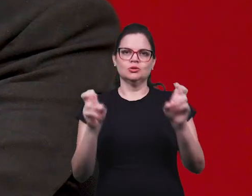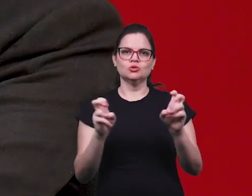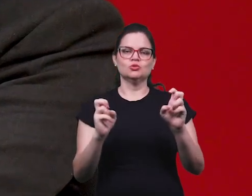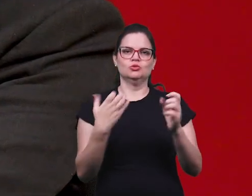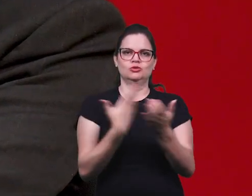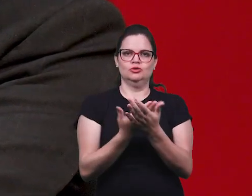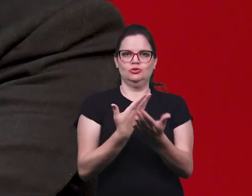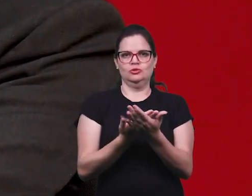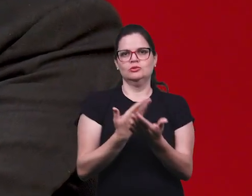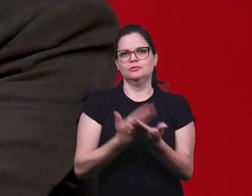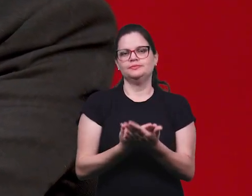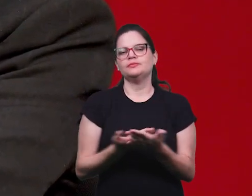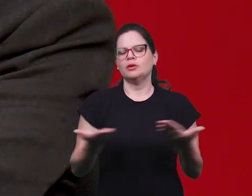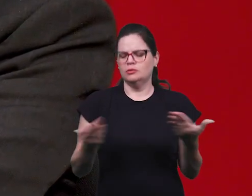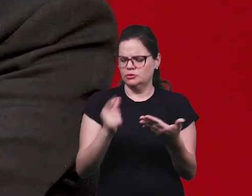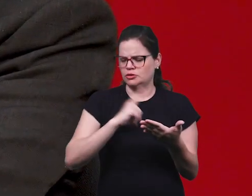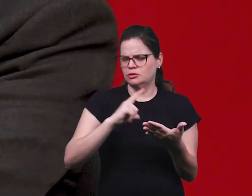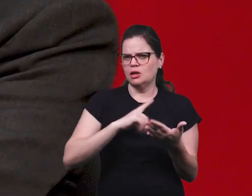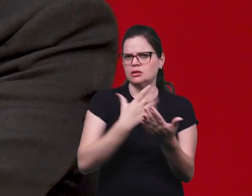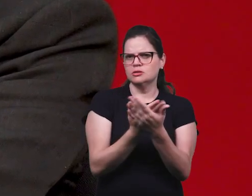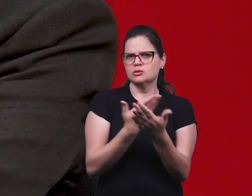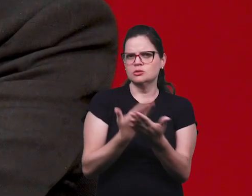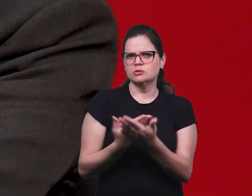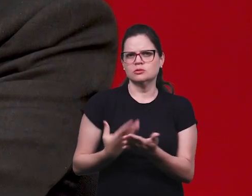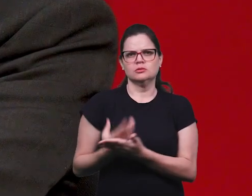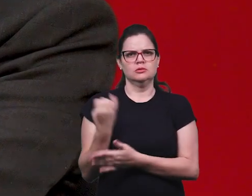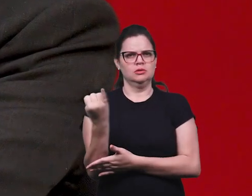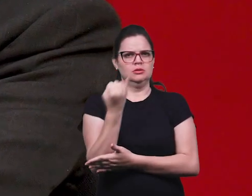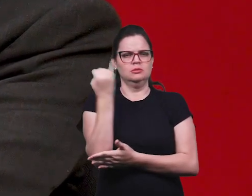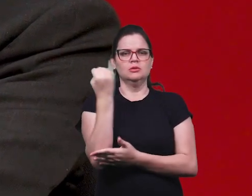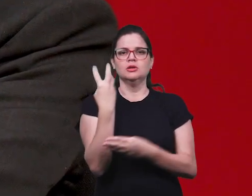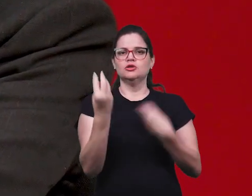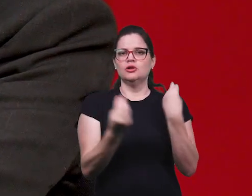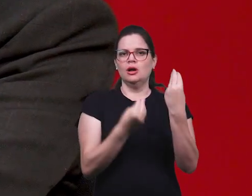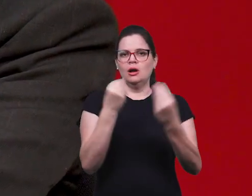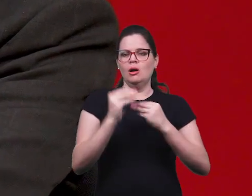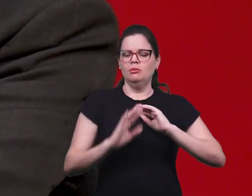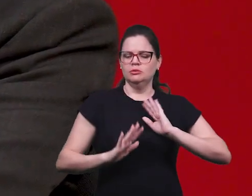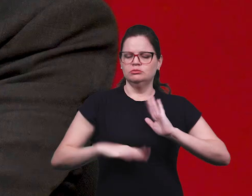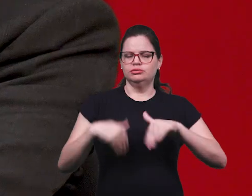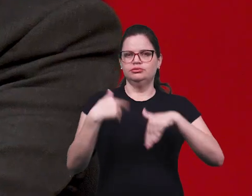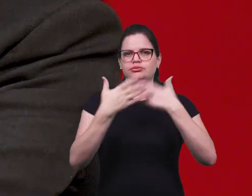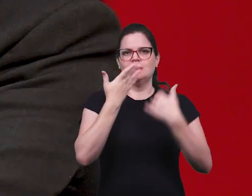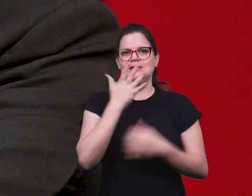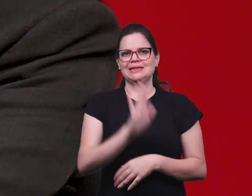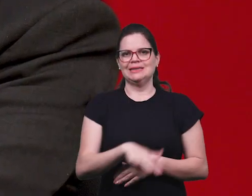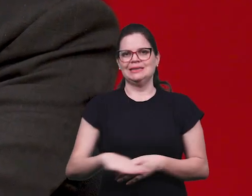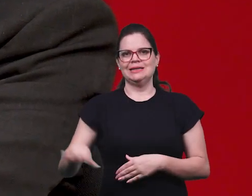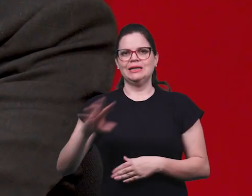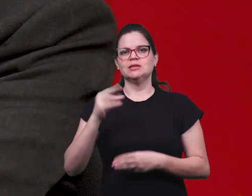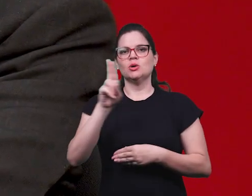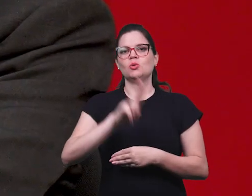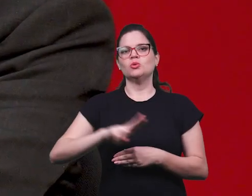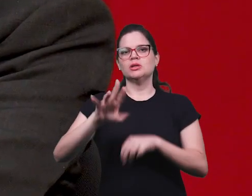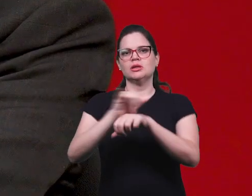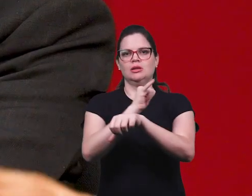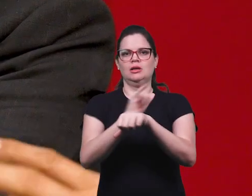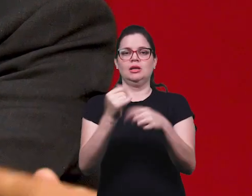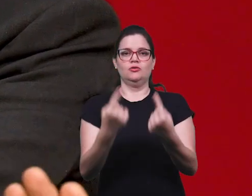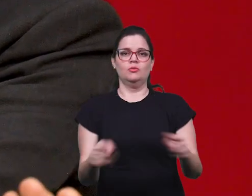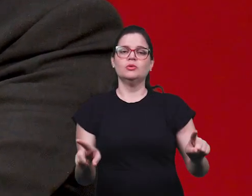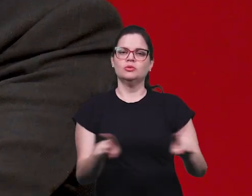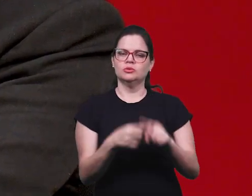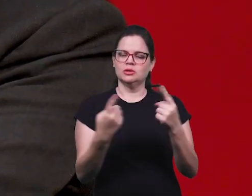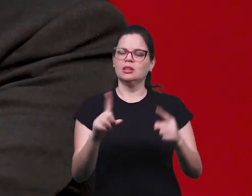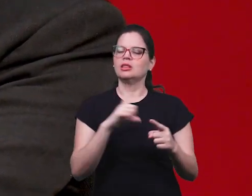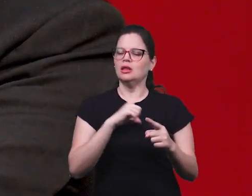tem estudos muito importantes em relação a isso, né, o desenvolvimento da criança na escola com a utilização da música, né?